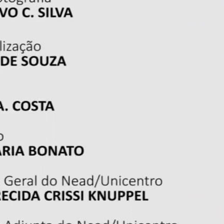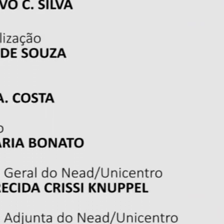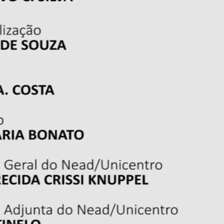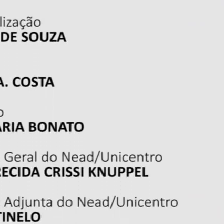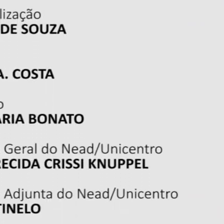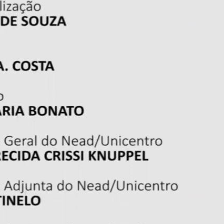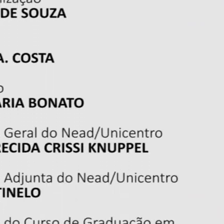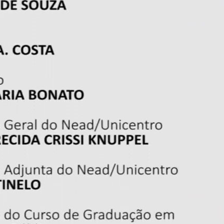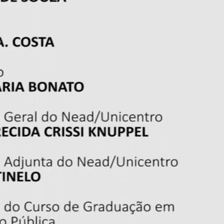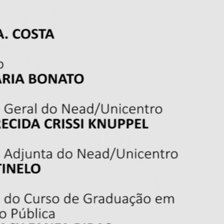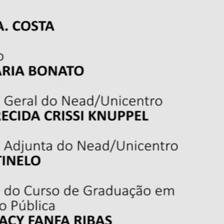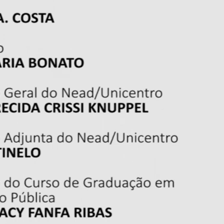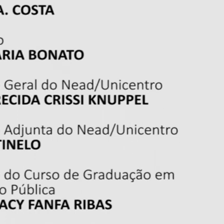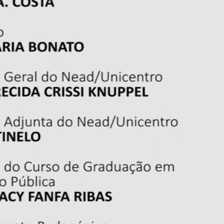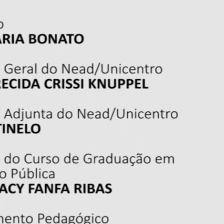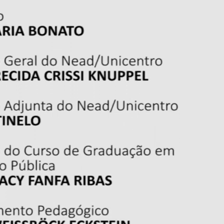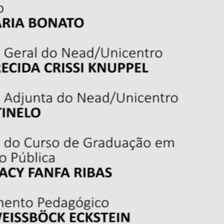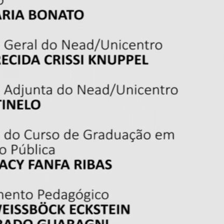Música